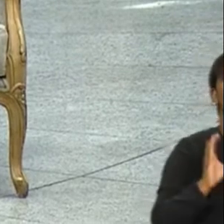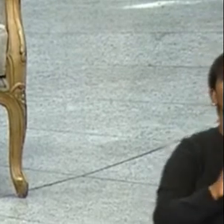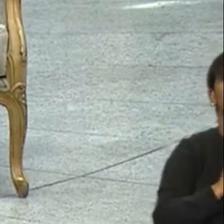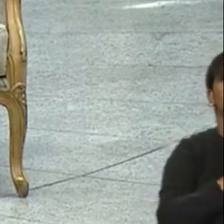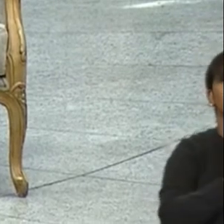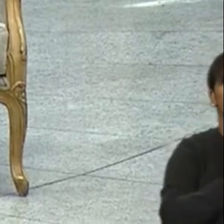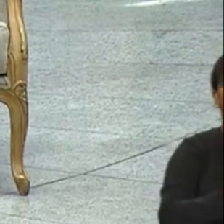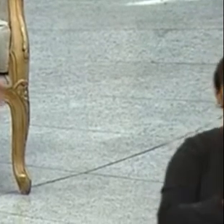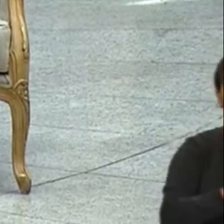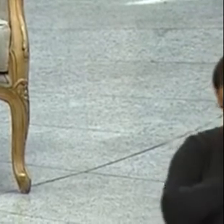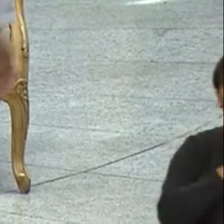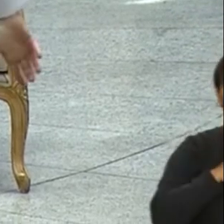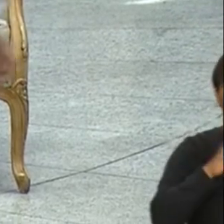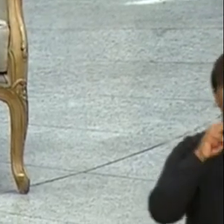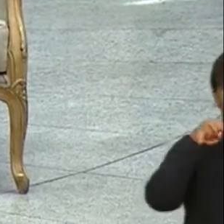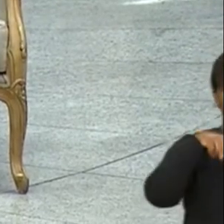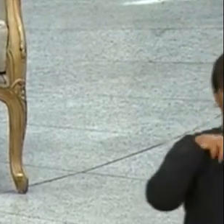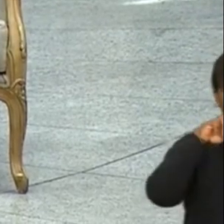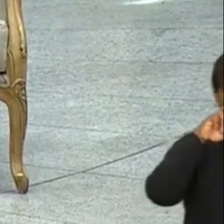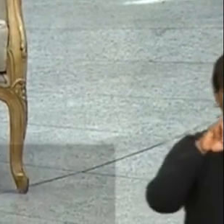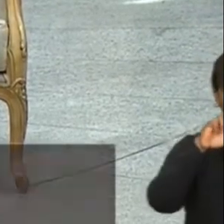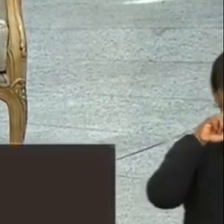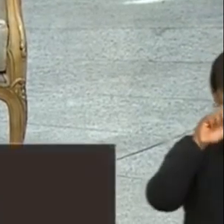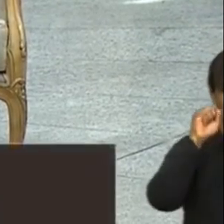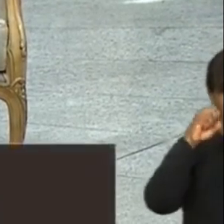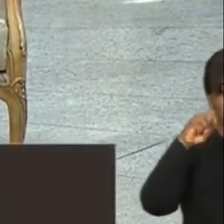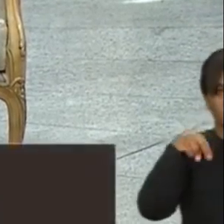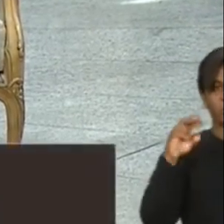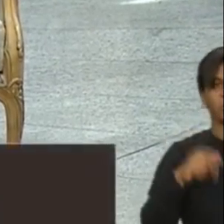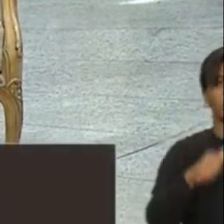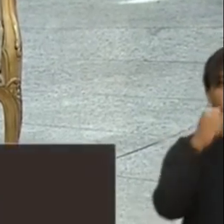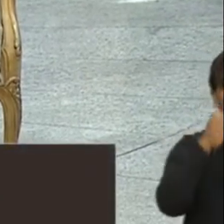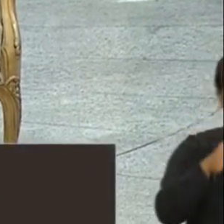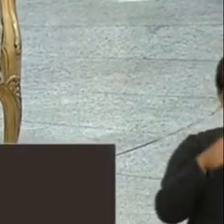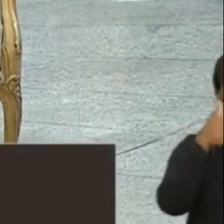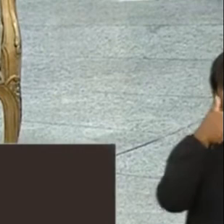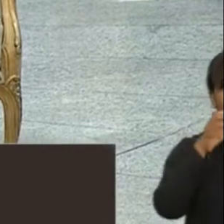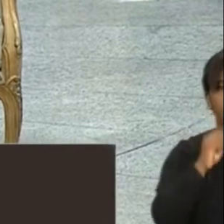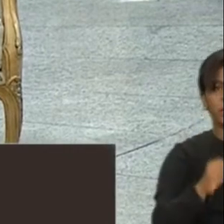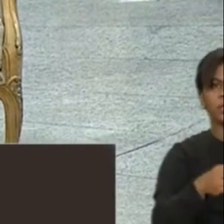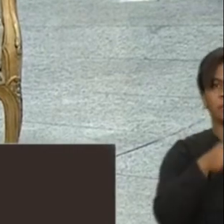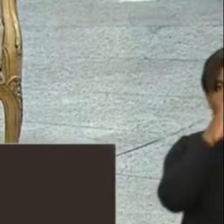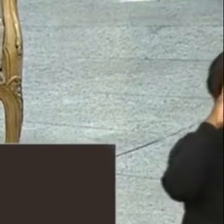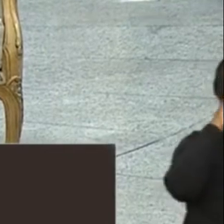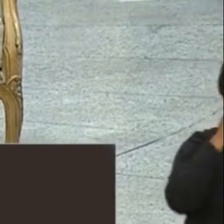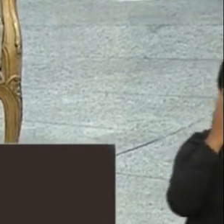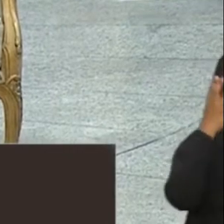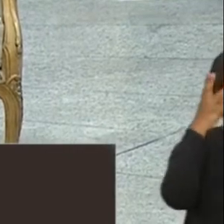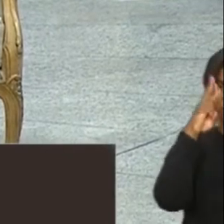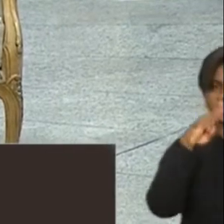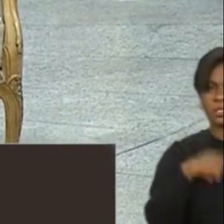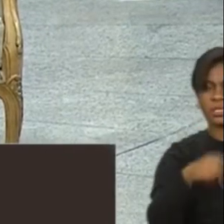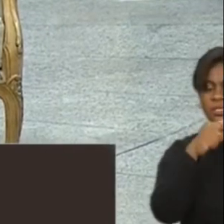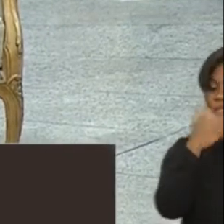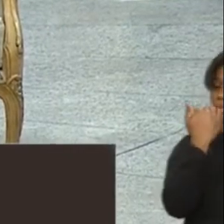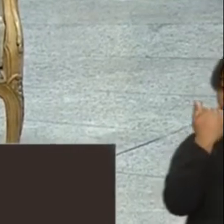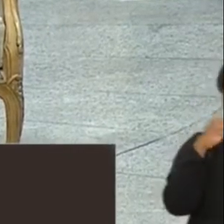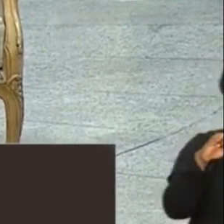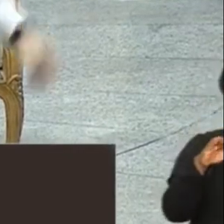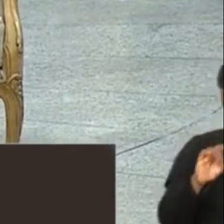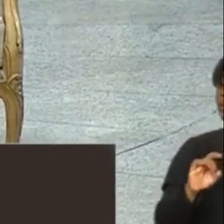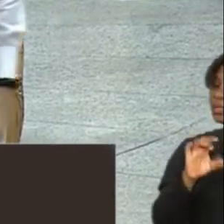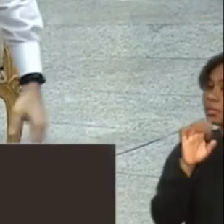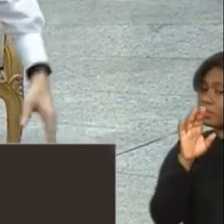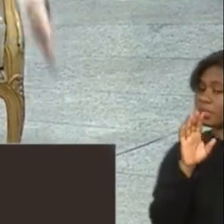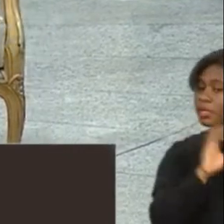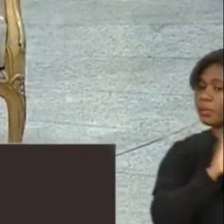pastor Romero, o dia inteiro, 7, 10, meio-dia, 3 da tarde, especialmente 7 da noite, aliás, 7 e meia, terapia do